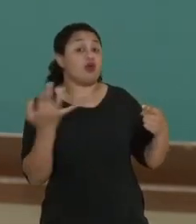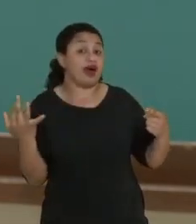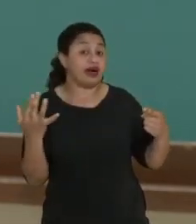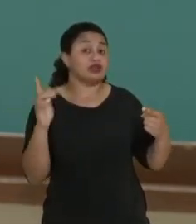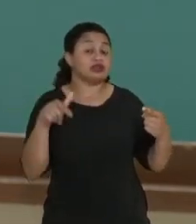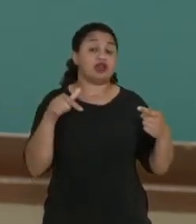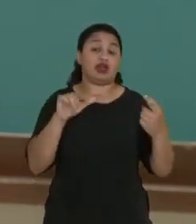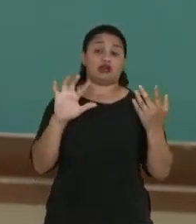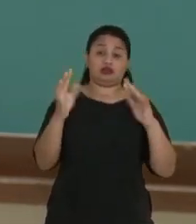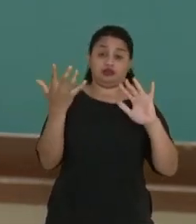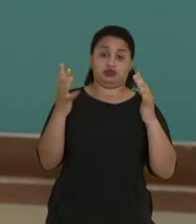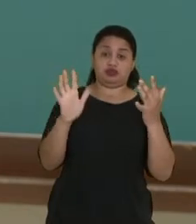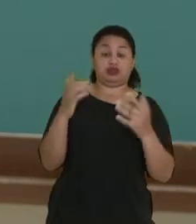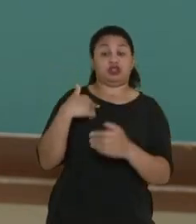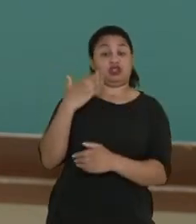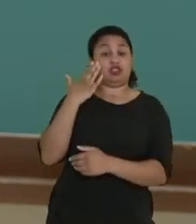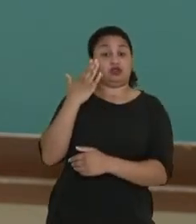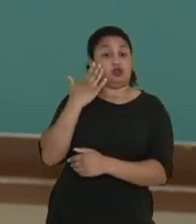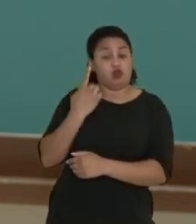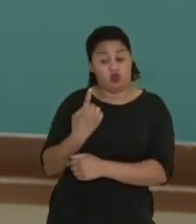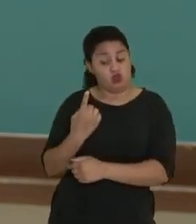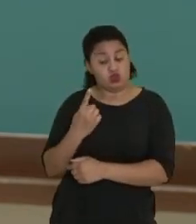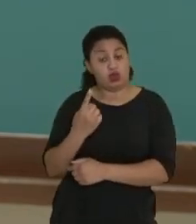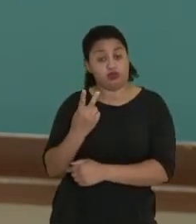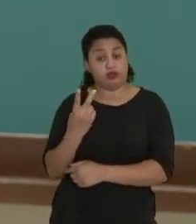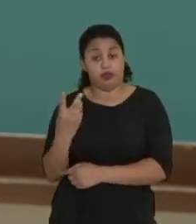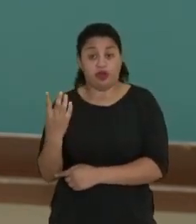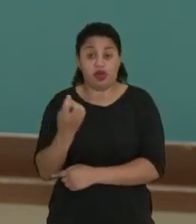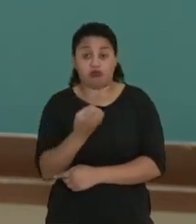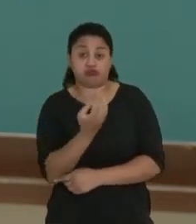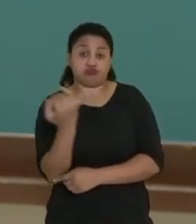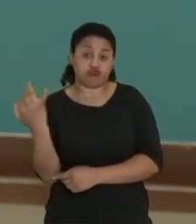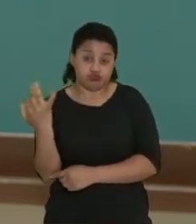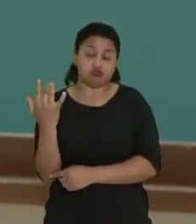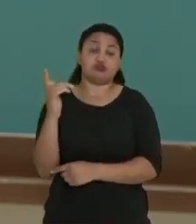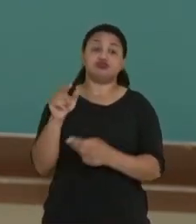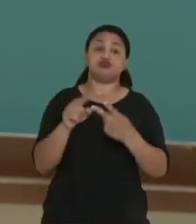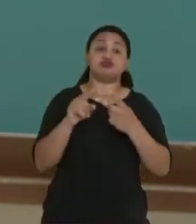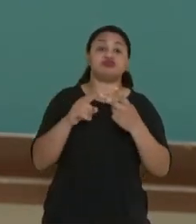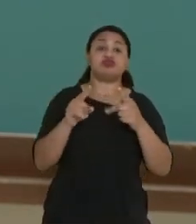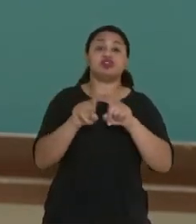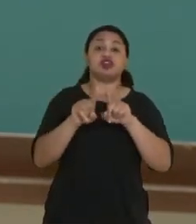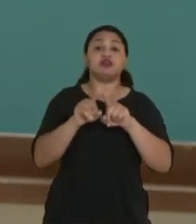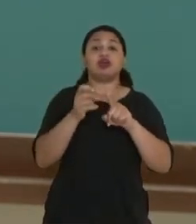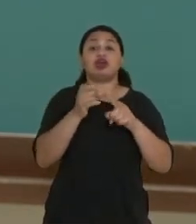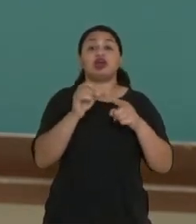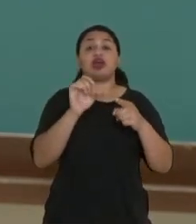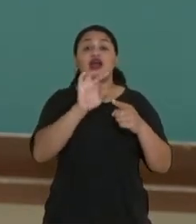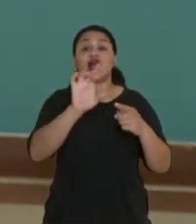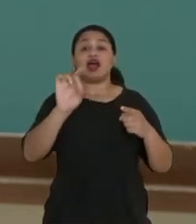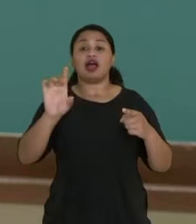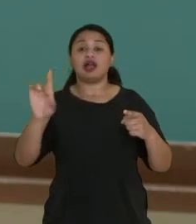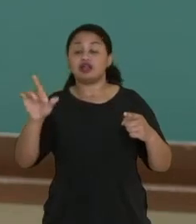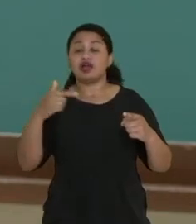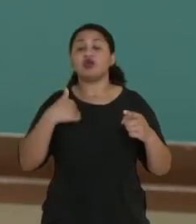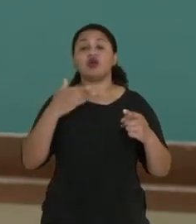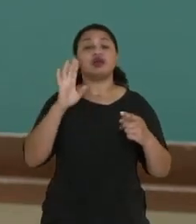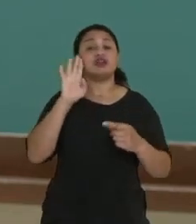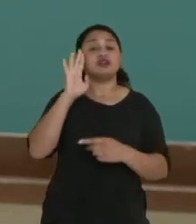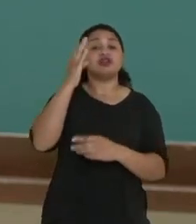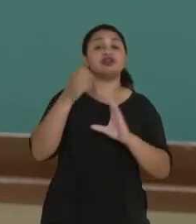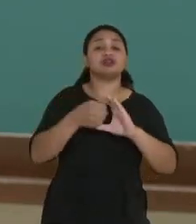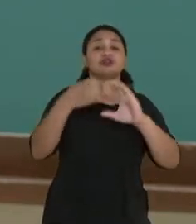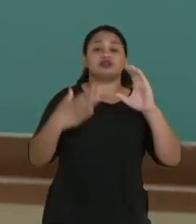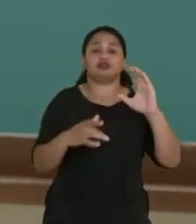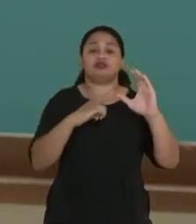Sabemos já então que é mais de um. E também quais são as principais características de cada um deles. Se eu tenho